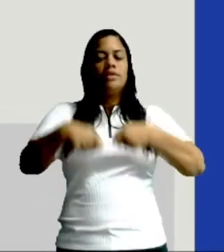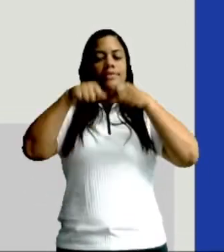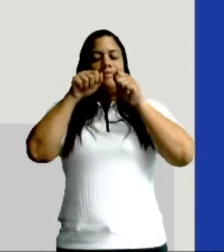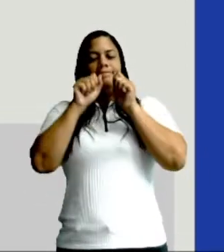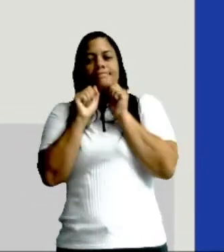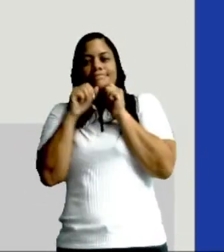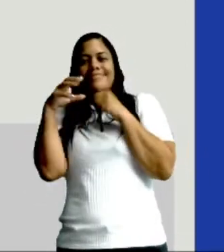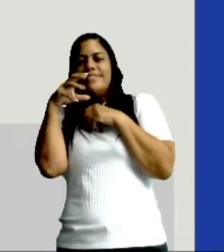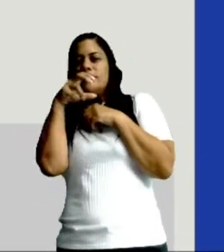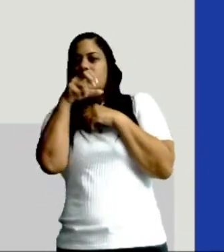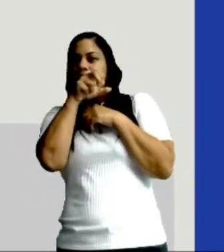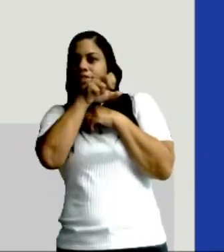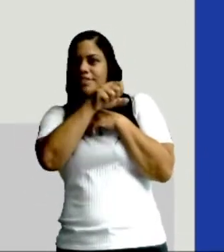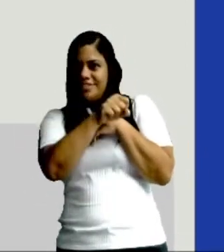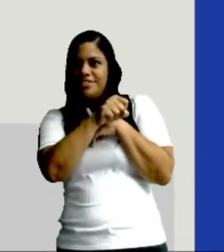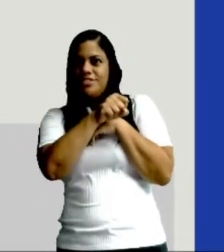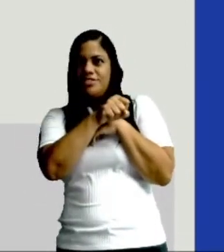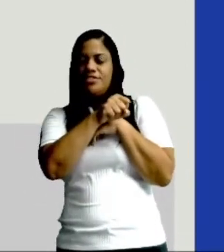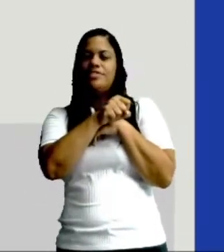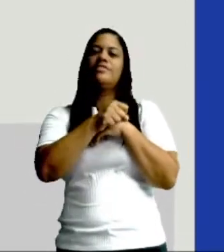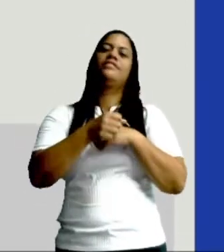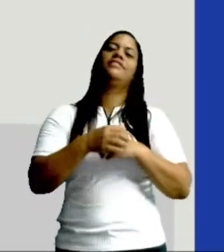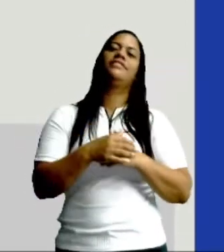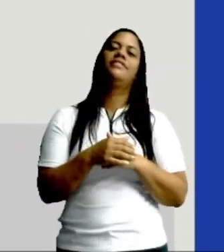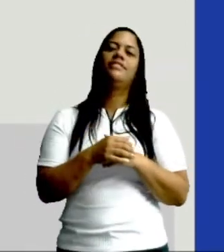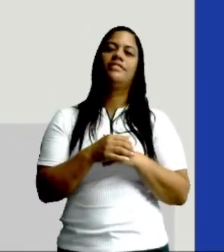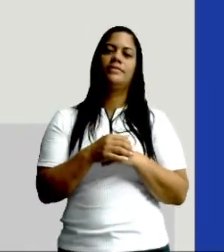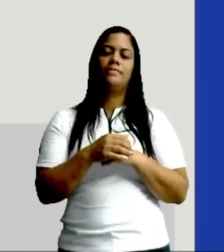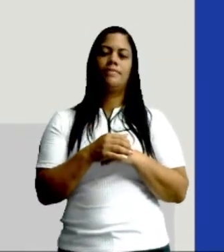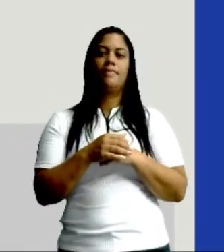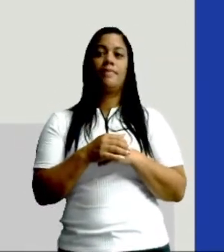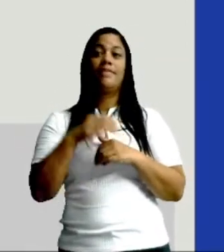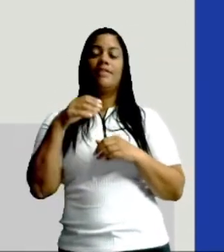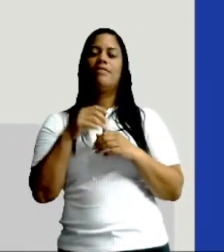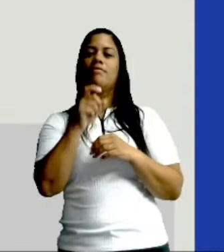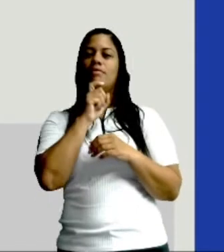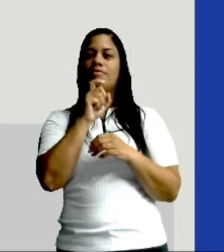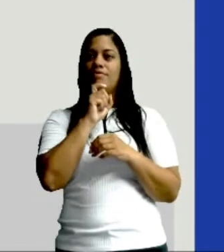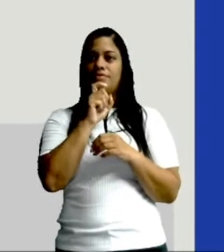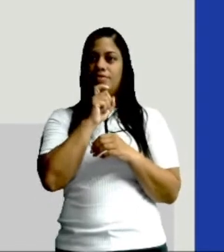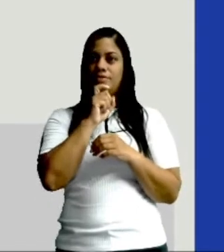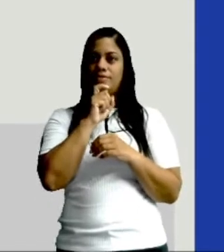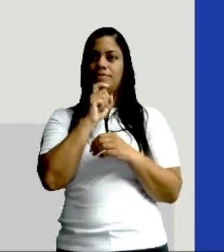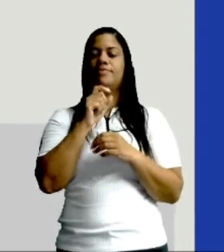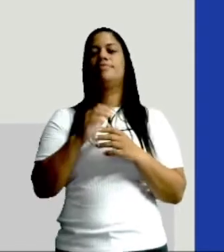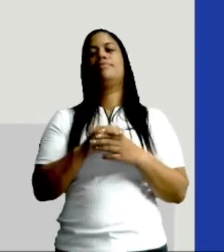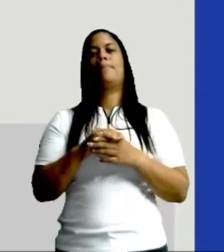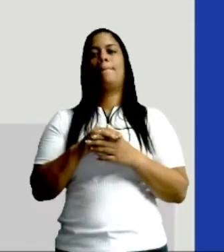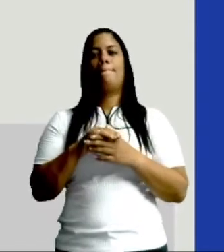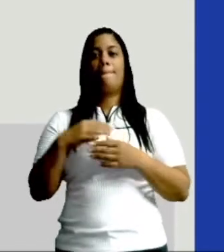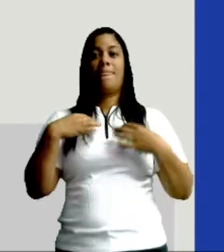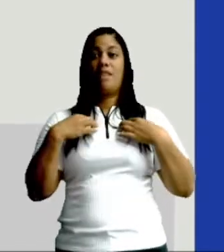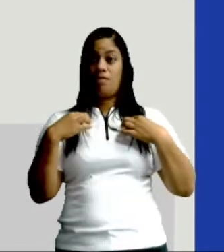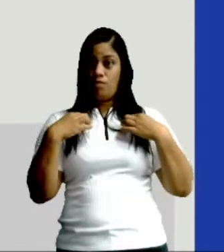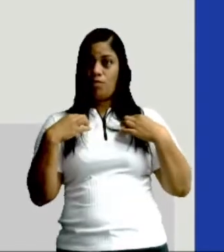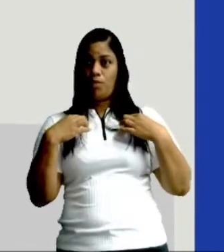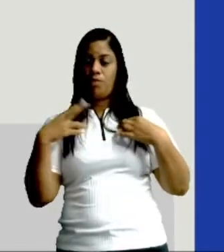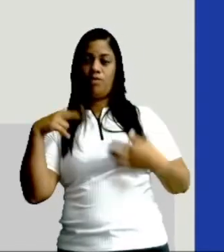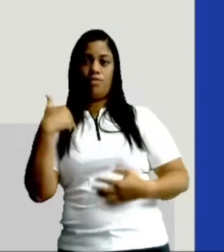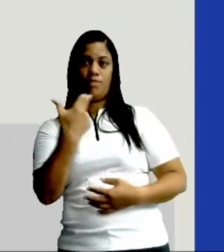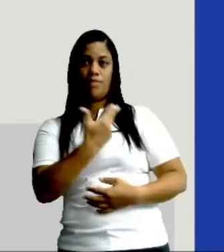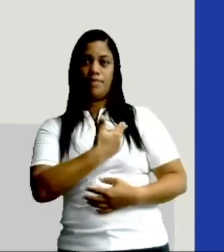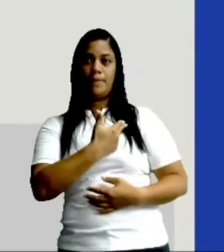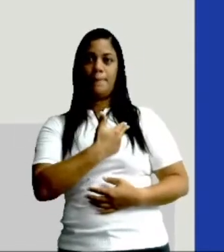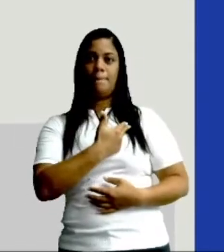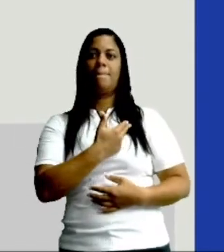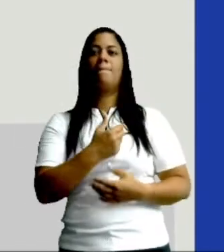quentes, edredons e mantas. Então, gente, com o clima mais frio, a nossa vestimenta, né, as nossas roupas, elas